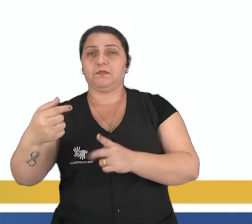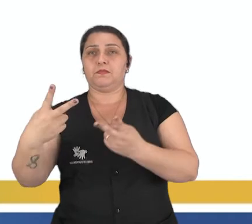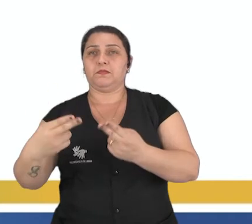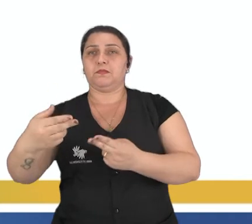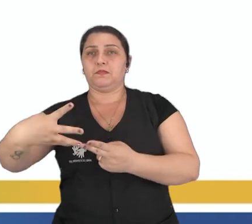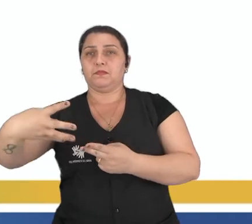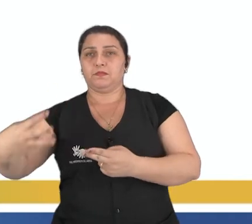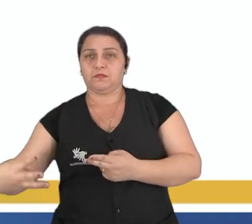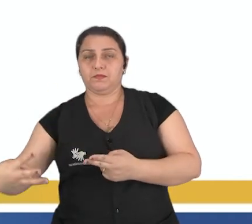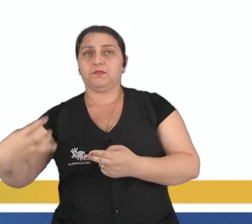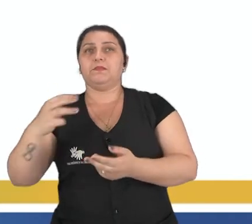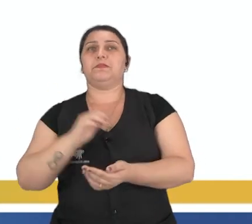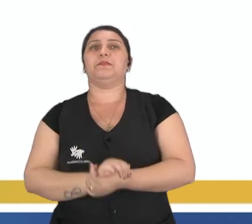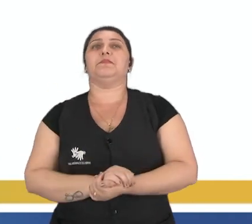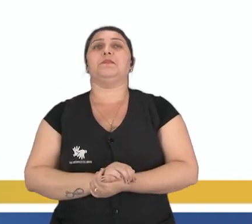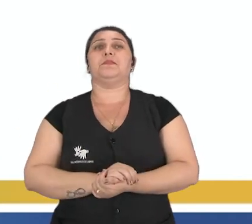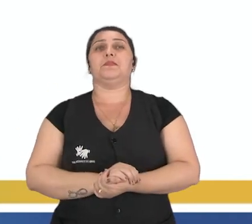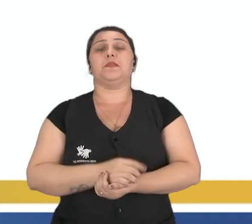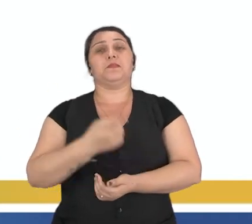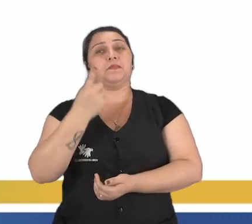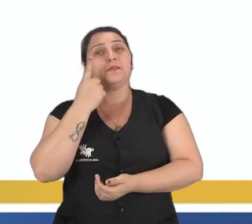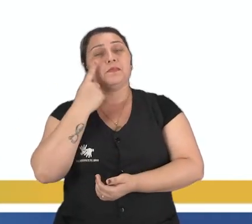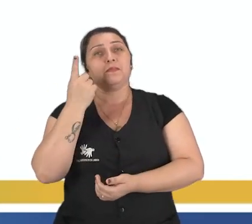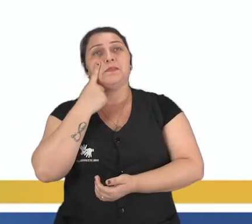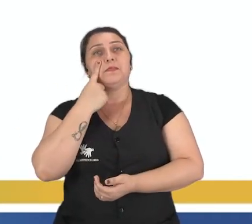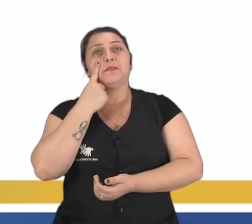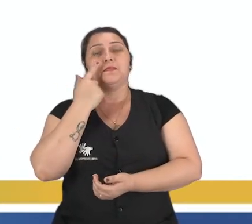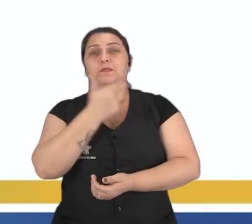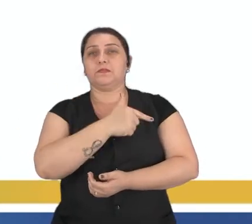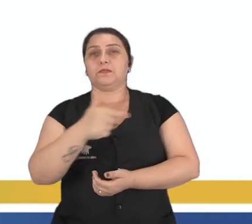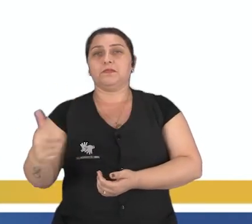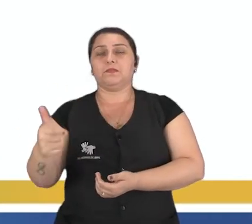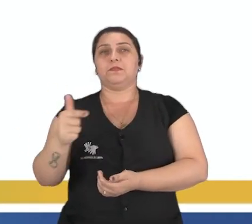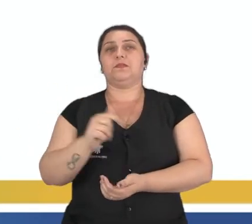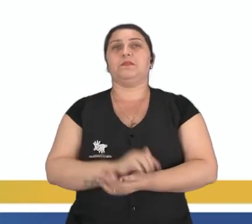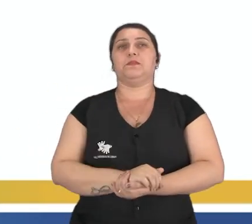igual a 43. Repare que aqui nós não temos